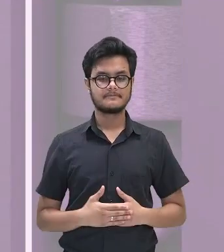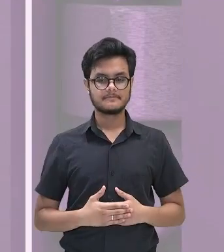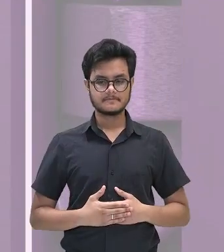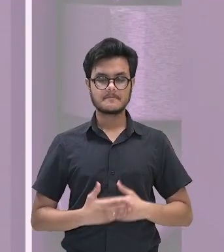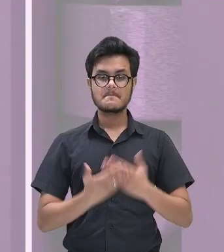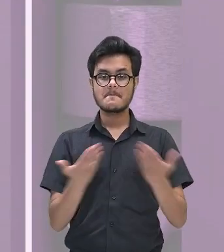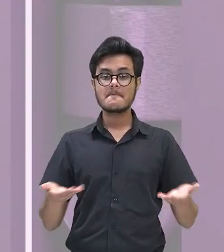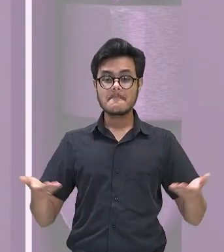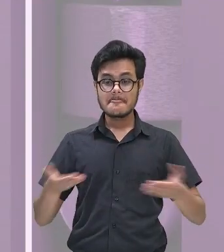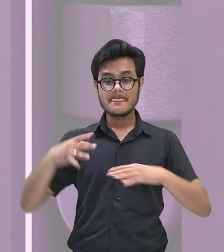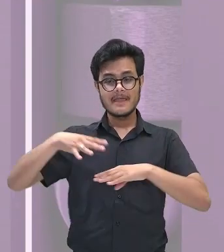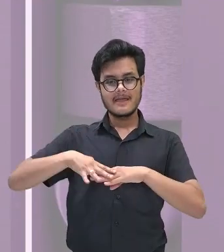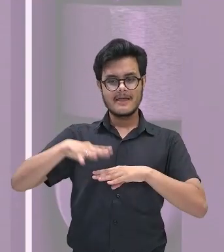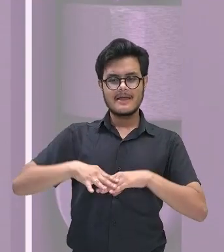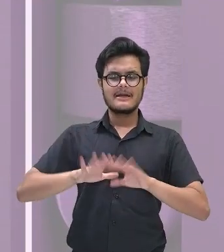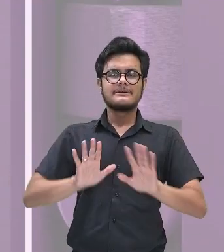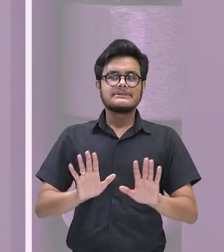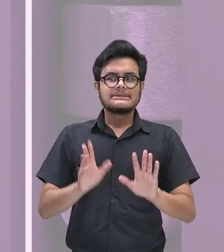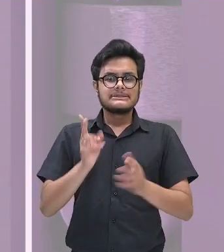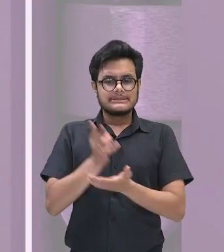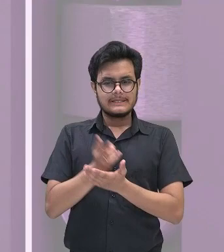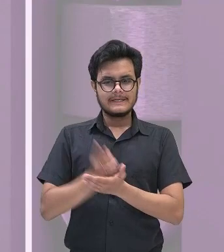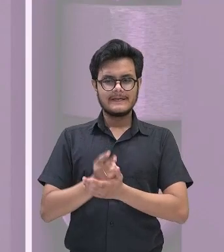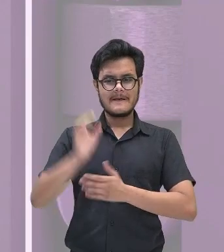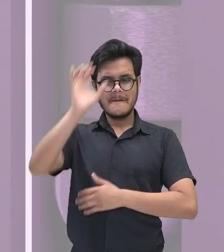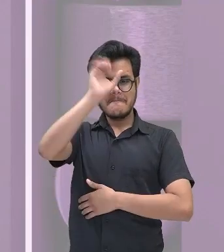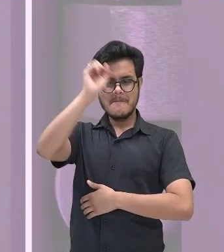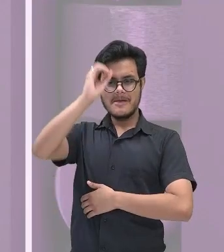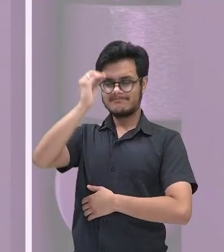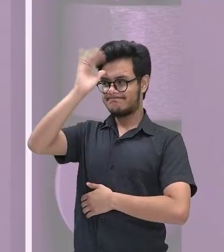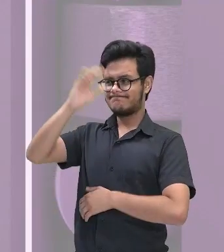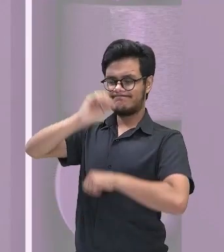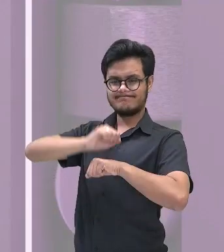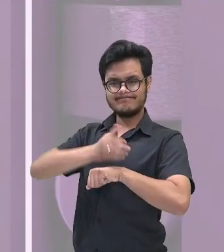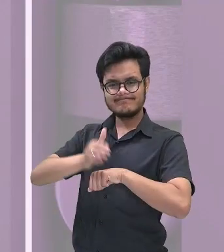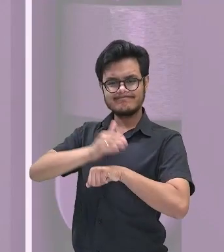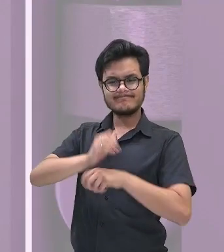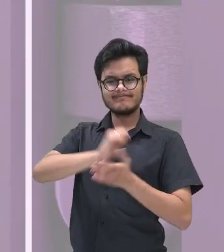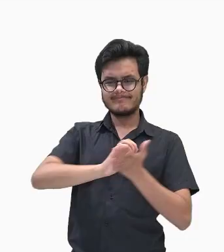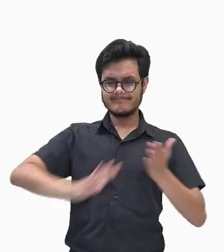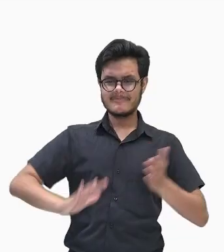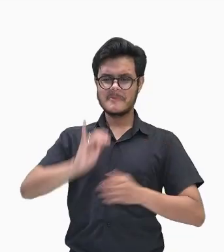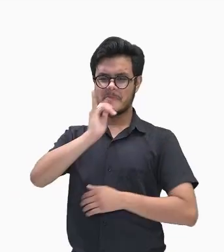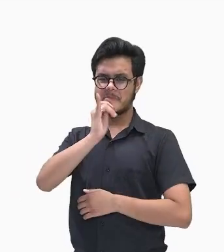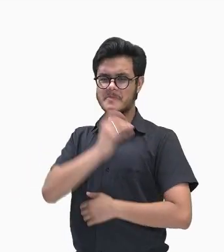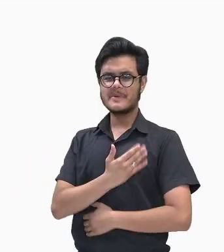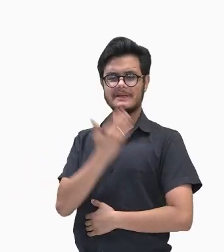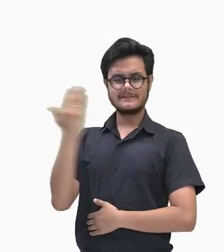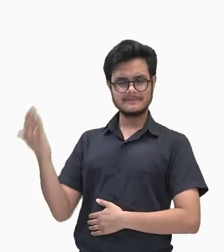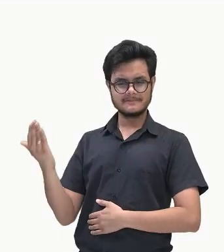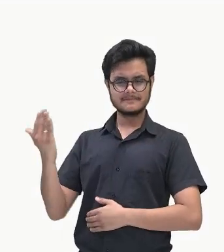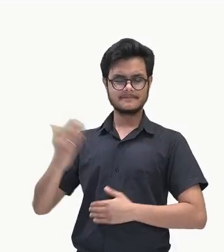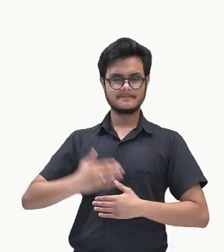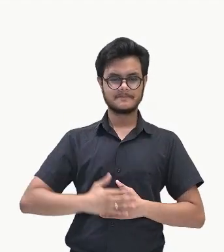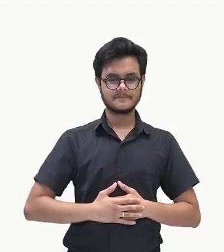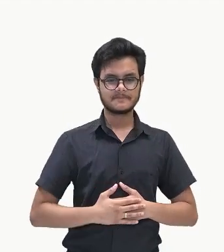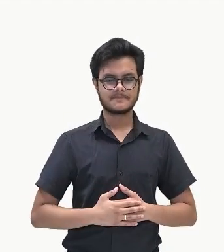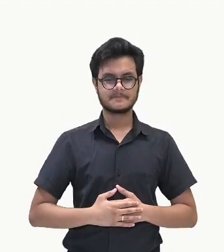nossa matemática, sempre a gente aprende mais praticando, vamos ver aí alguns exemplos.